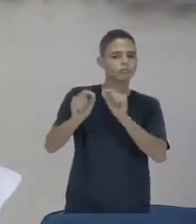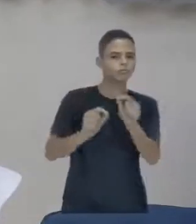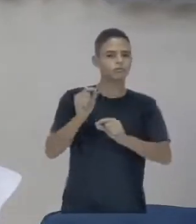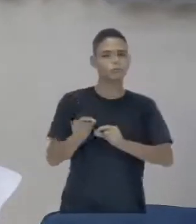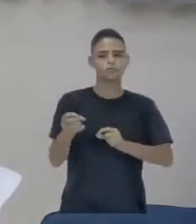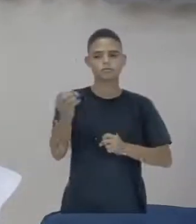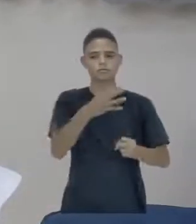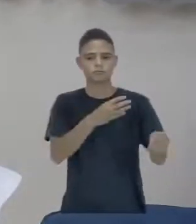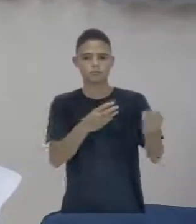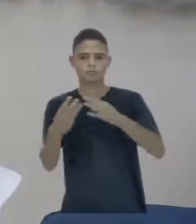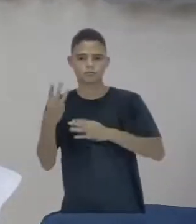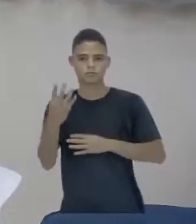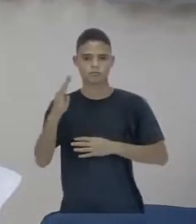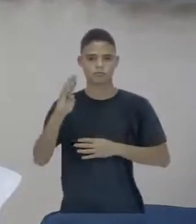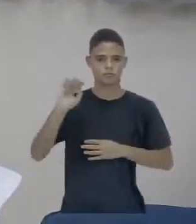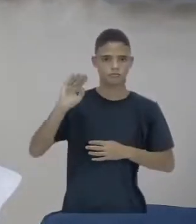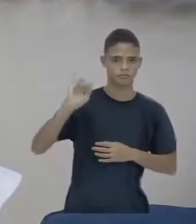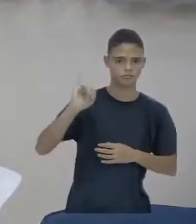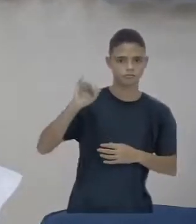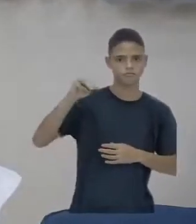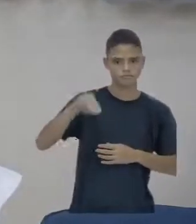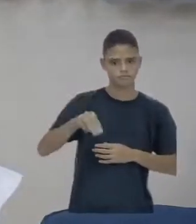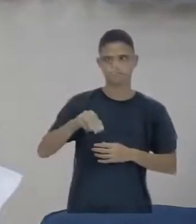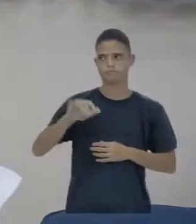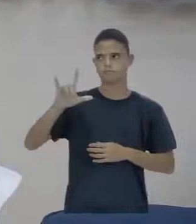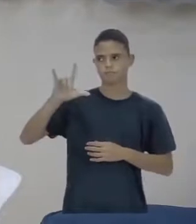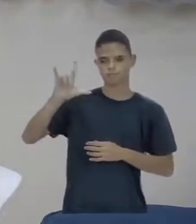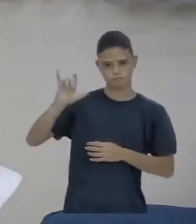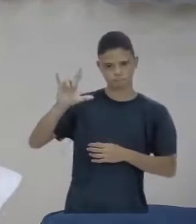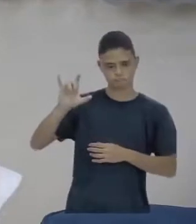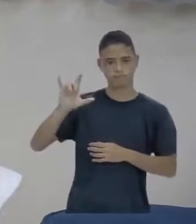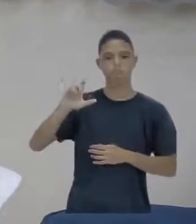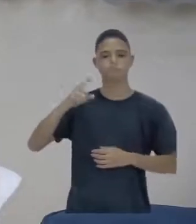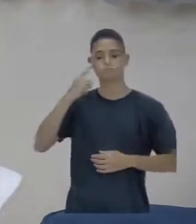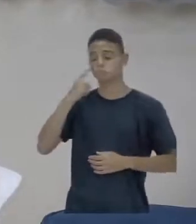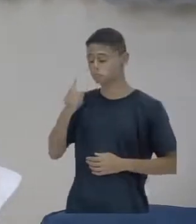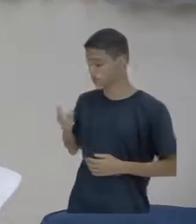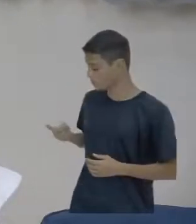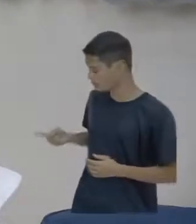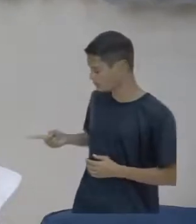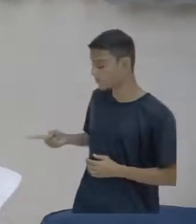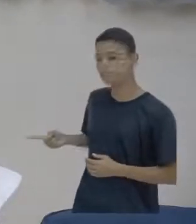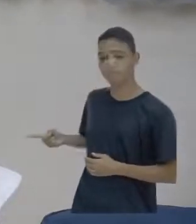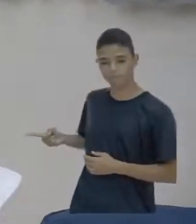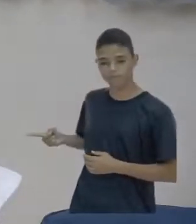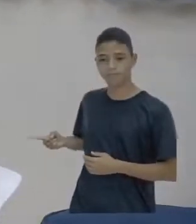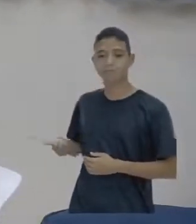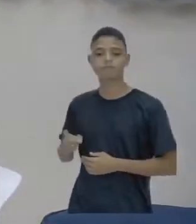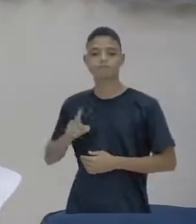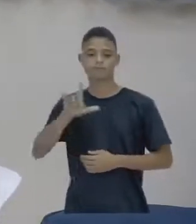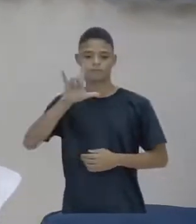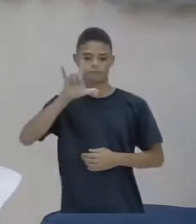terceiro bimestre, lá no nosso Instagram, Língua Portuguesa, CMSP_EM. Língua Portuguesa,